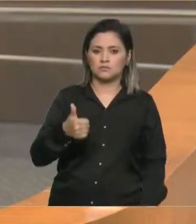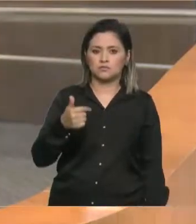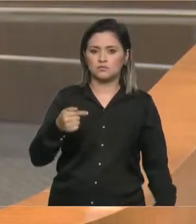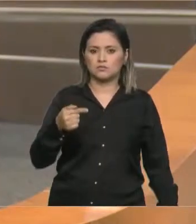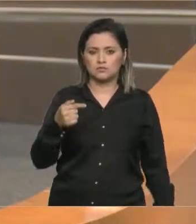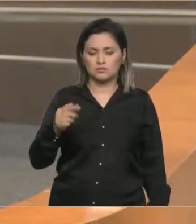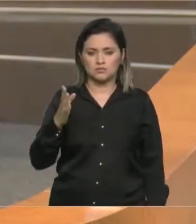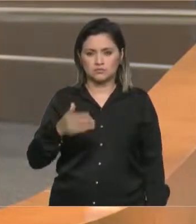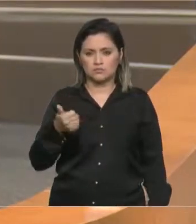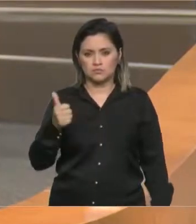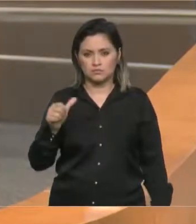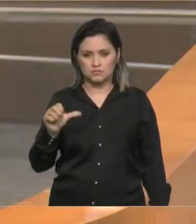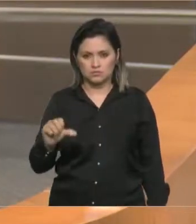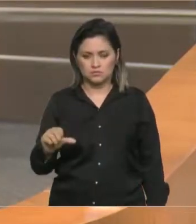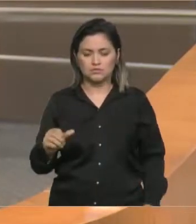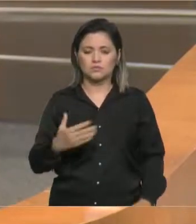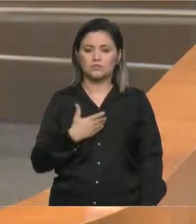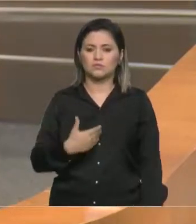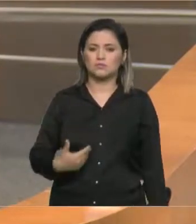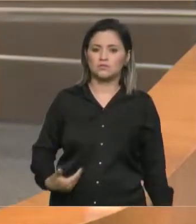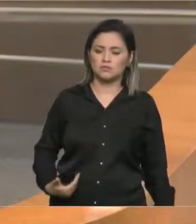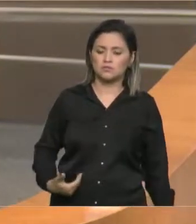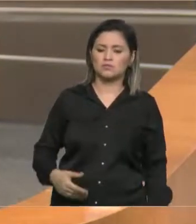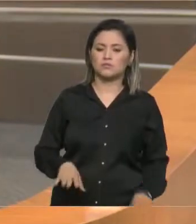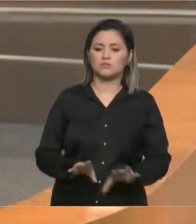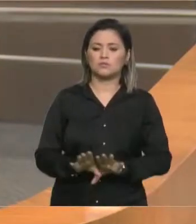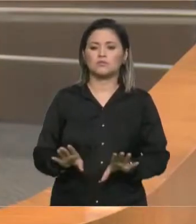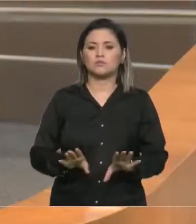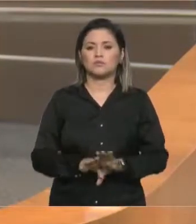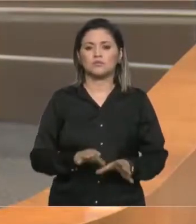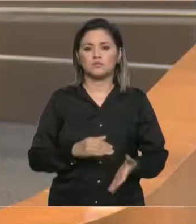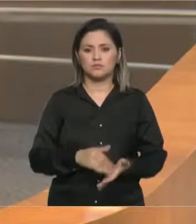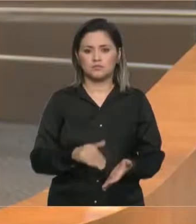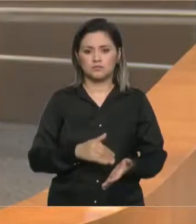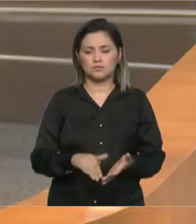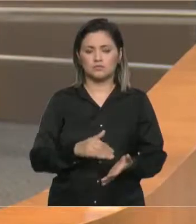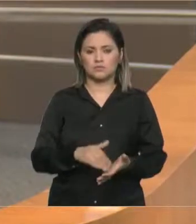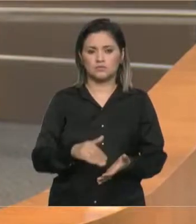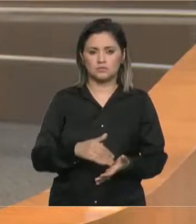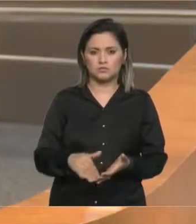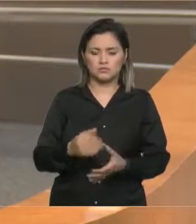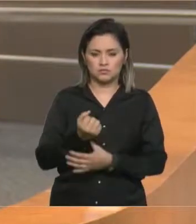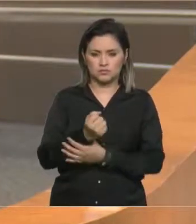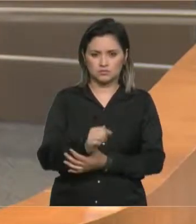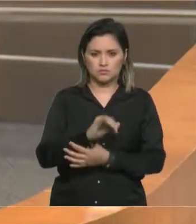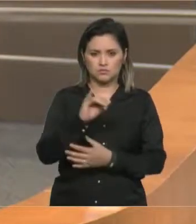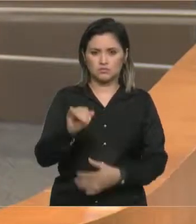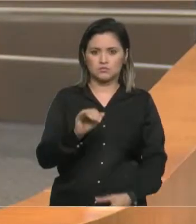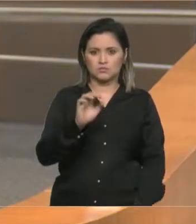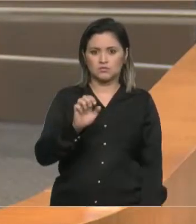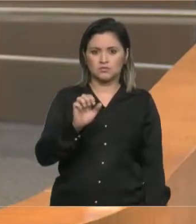1177/2019, ao governador e também ao secretário de segurança, senhor Jefferson Portela,